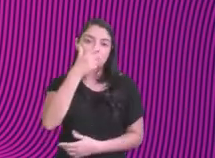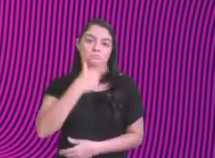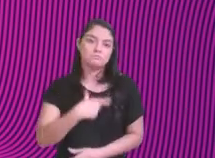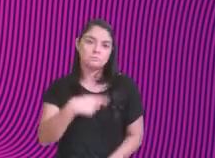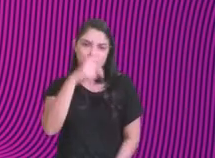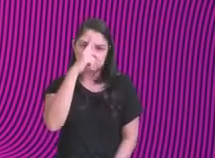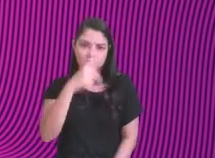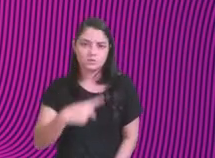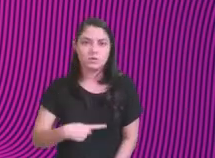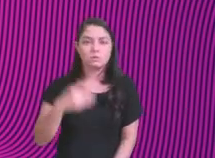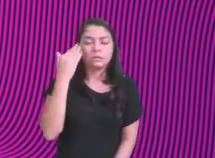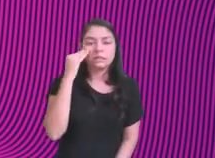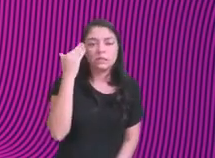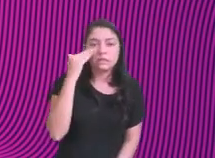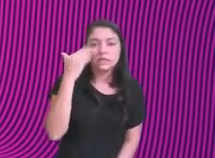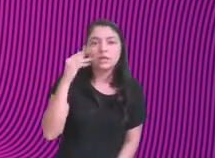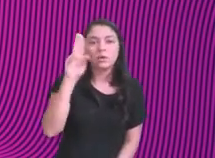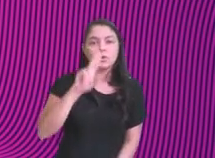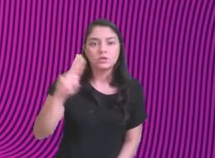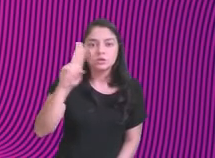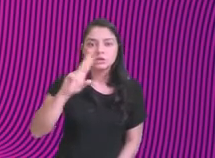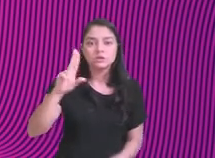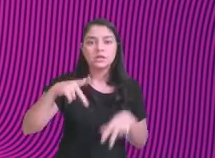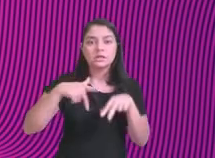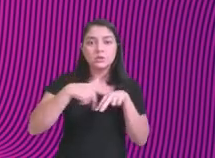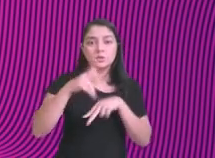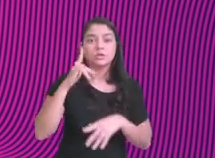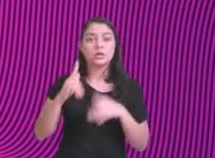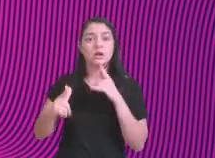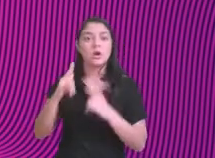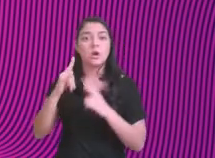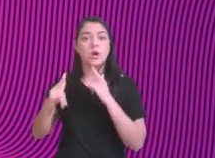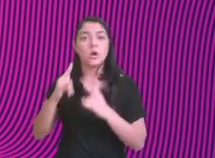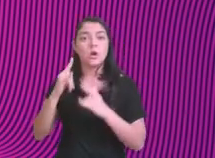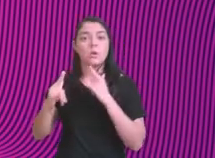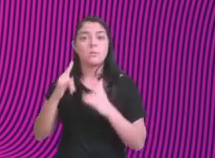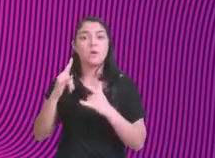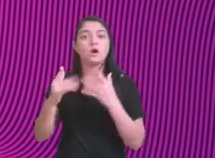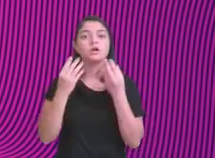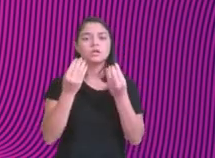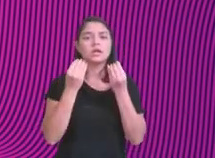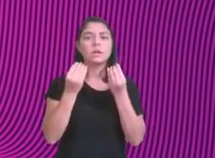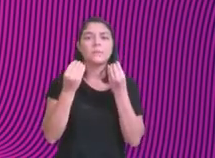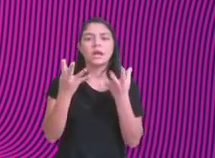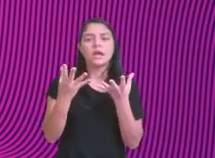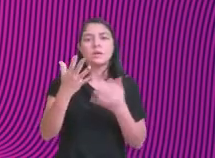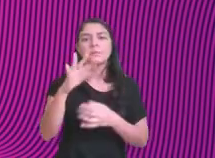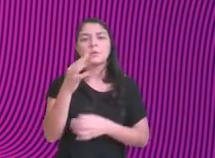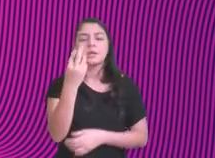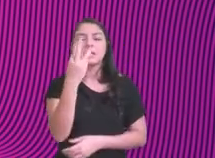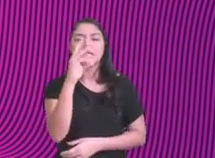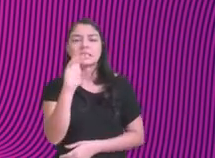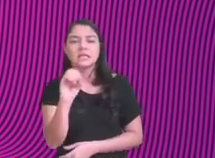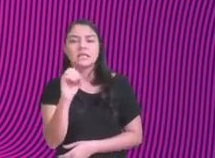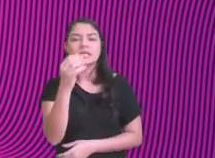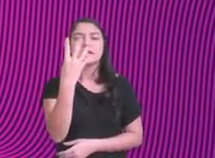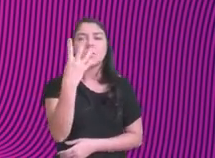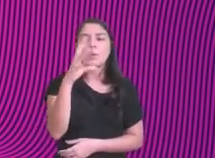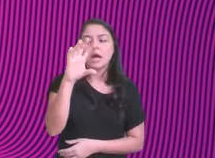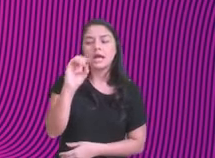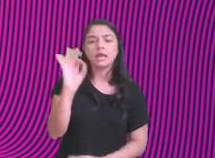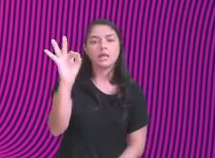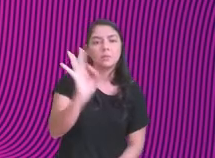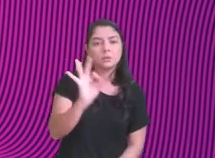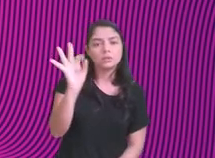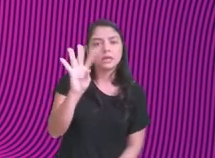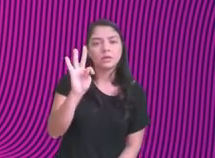da utilização da cirurgia robótica é provavelmente para 30% ou 40% dos tumores de